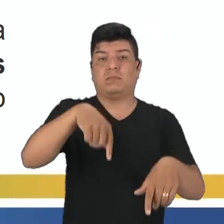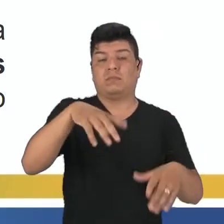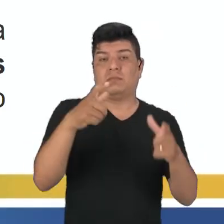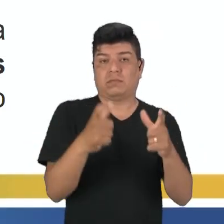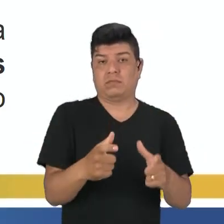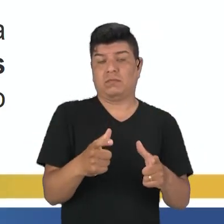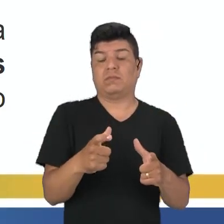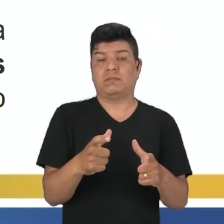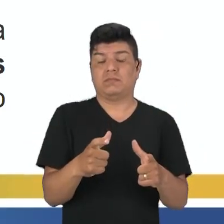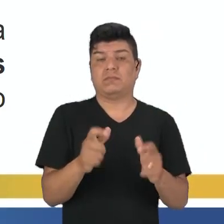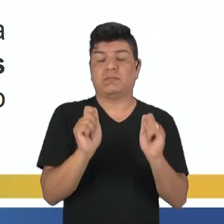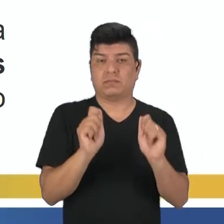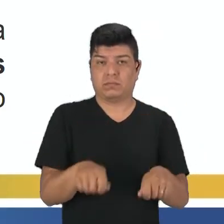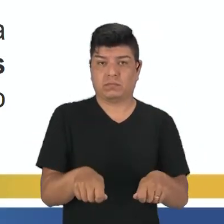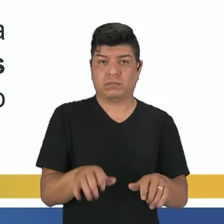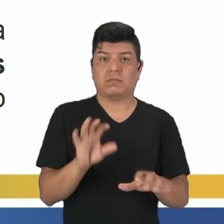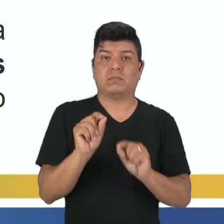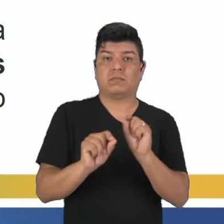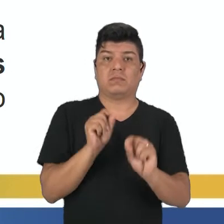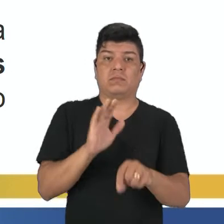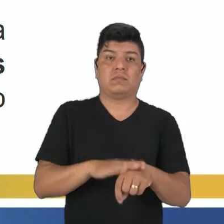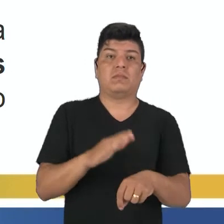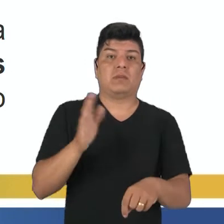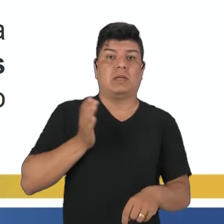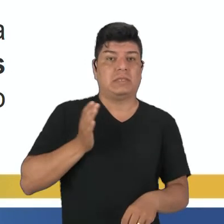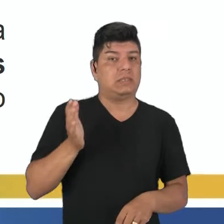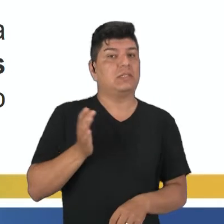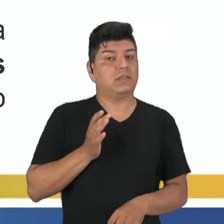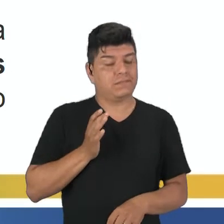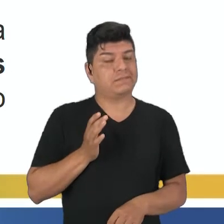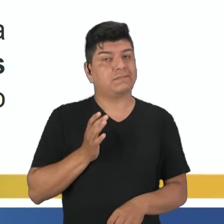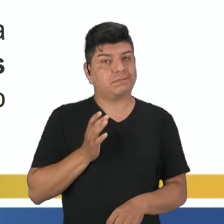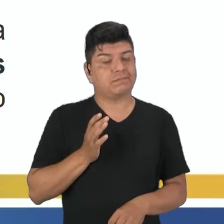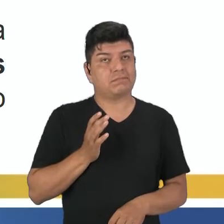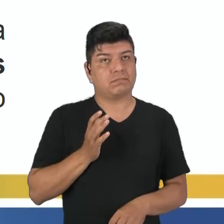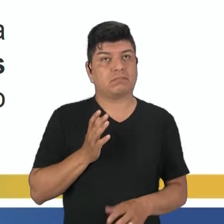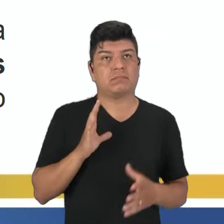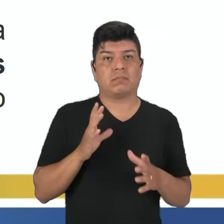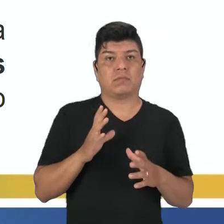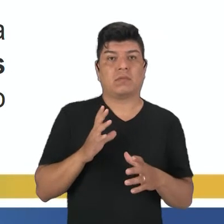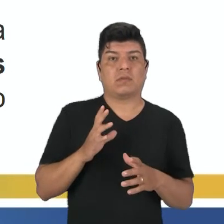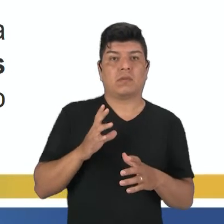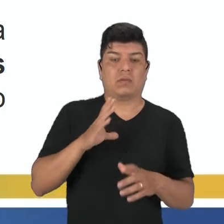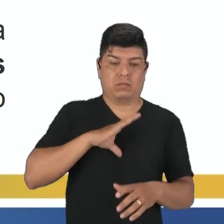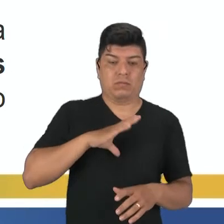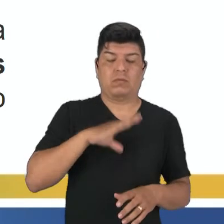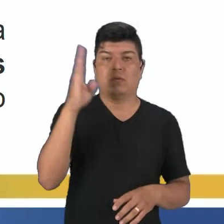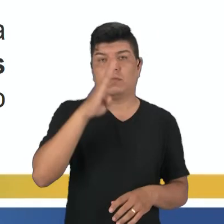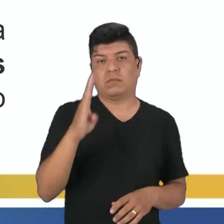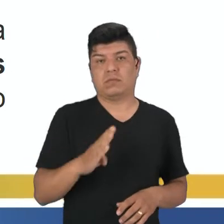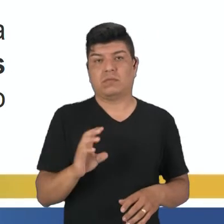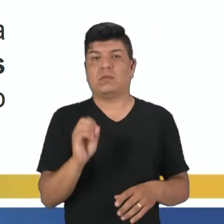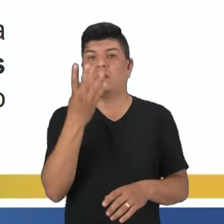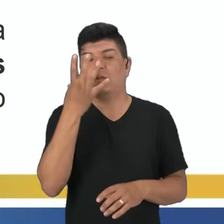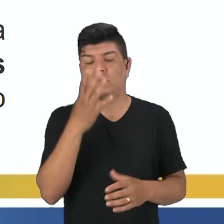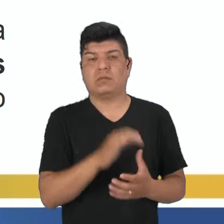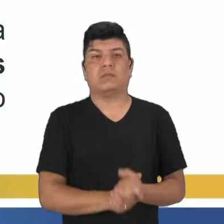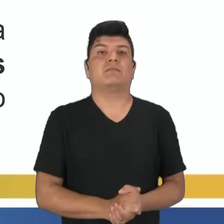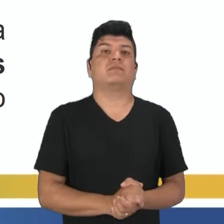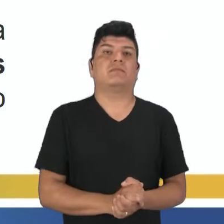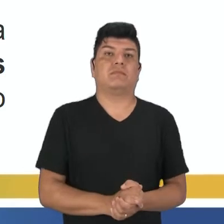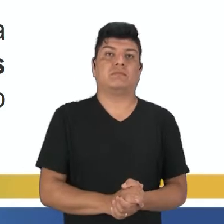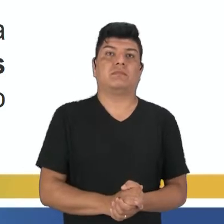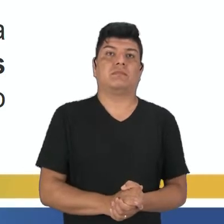que estas se tornassem mais ricas. Com a urbanização do Brasil, aconteceu